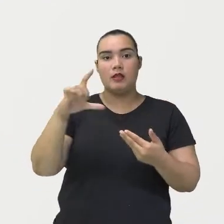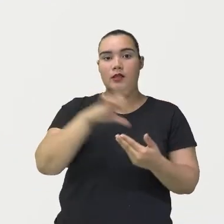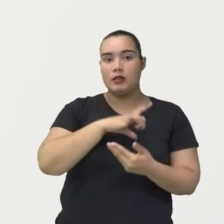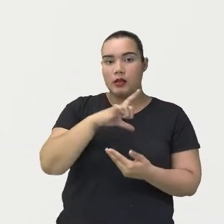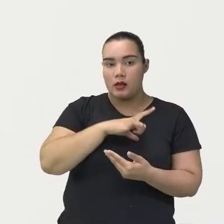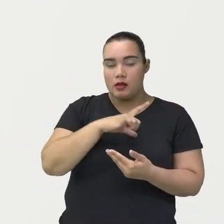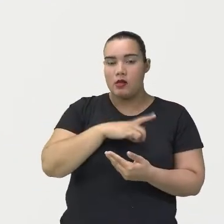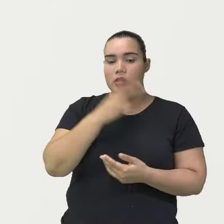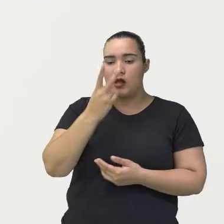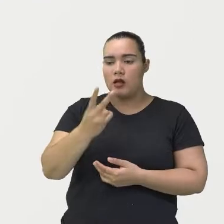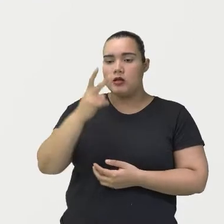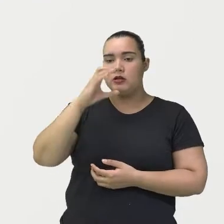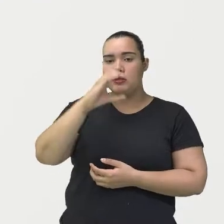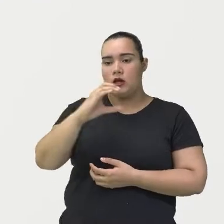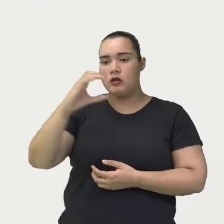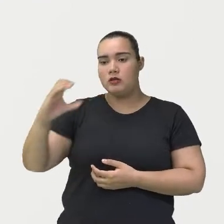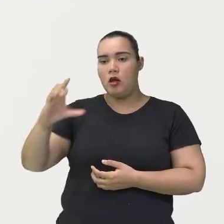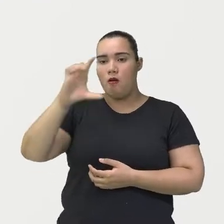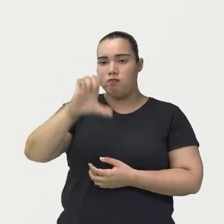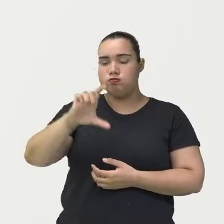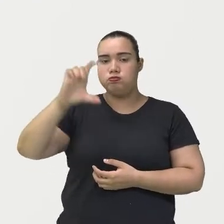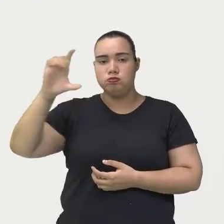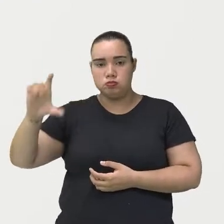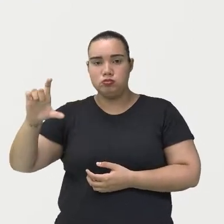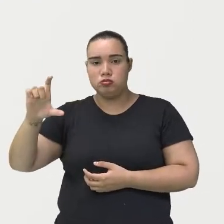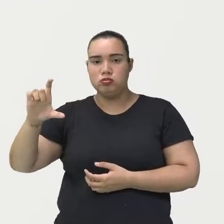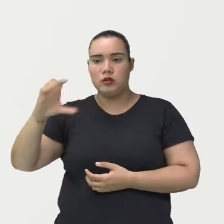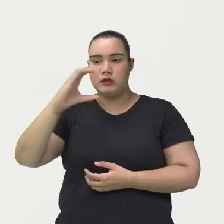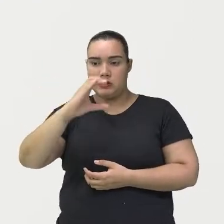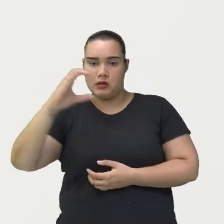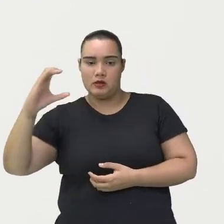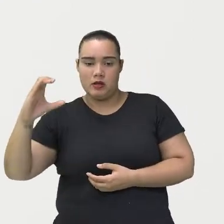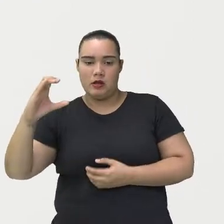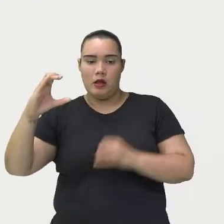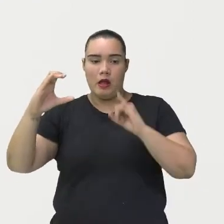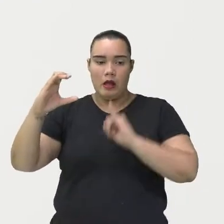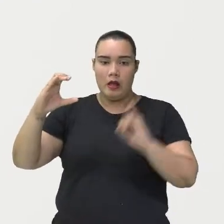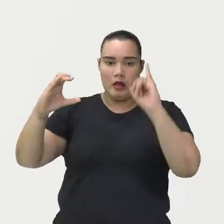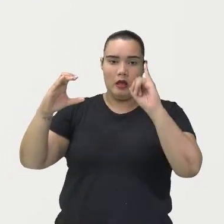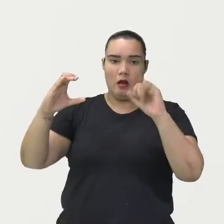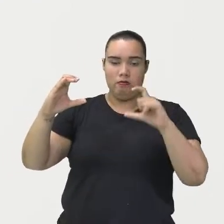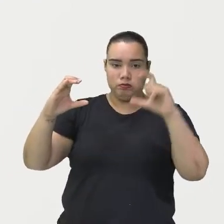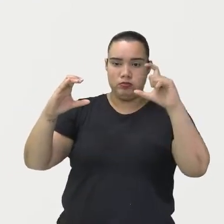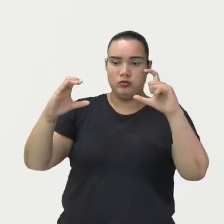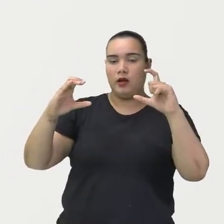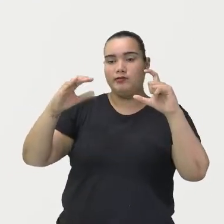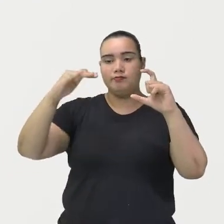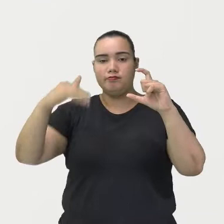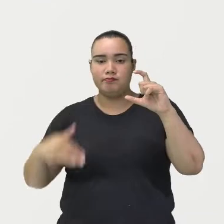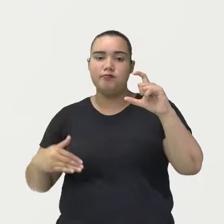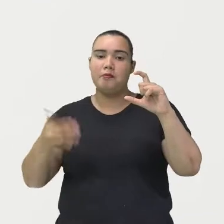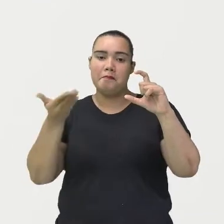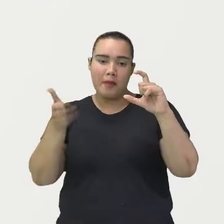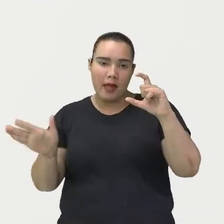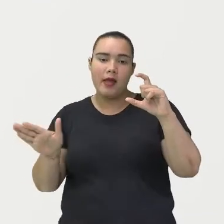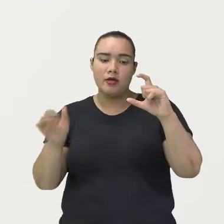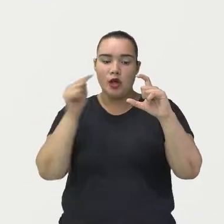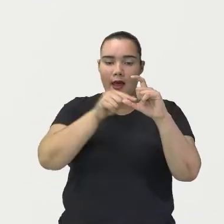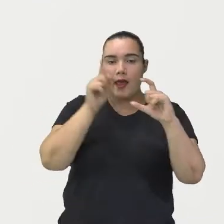tenha dois Czão, Czão, não vai conseguir dar cor para a pena, vai ser